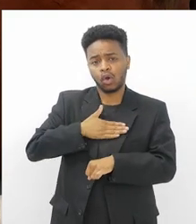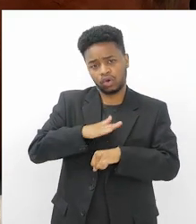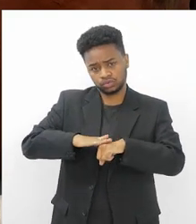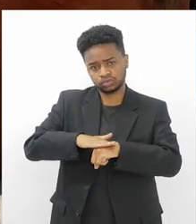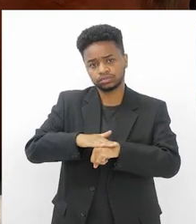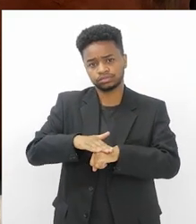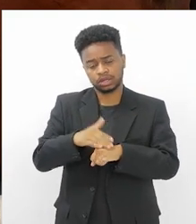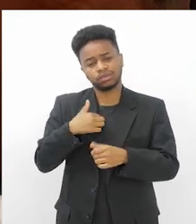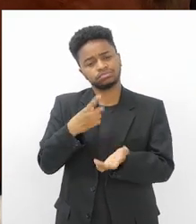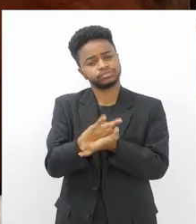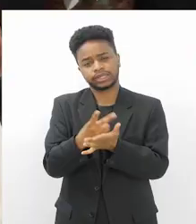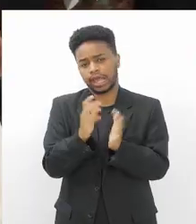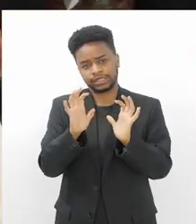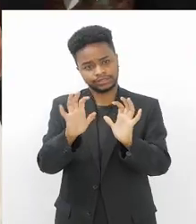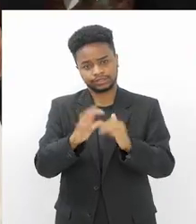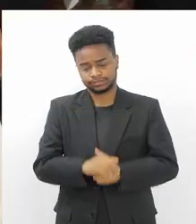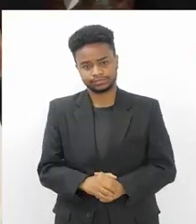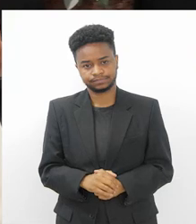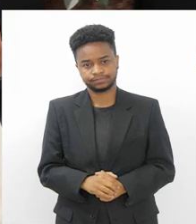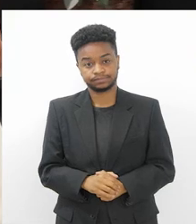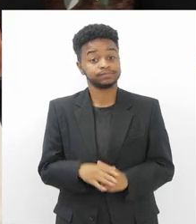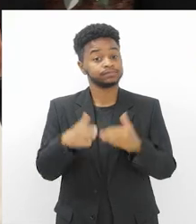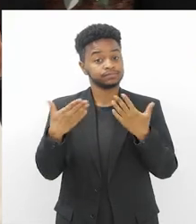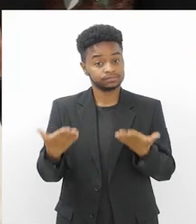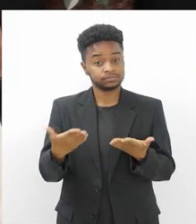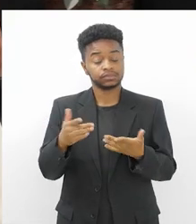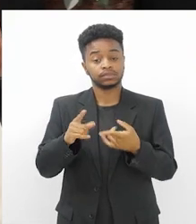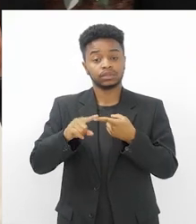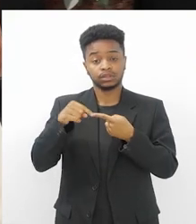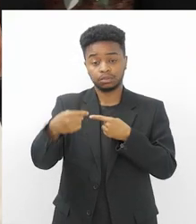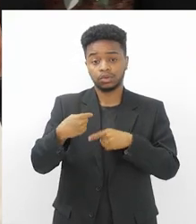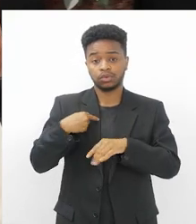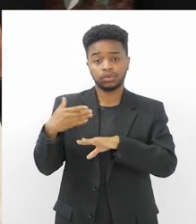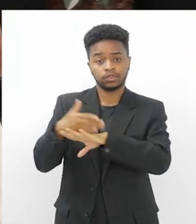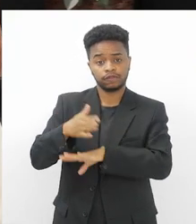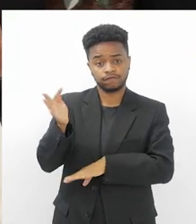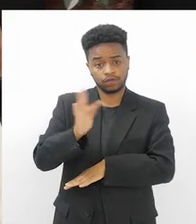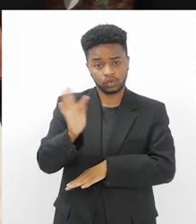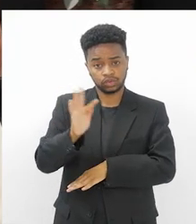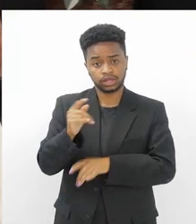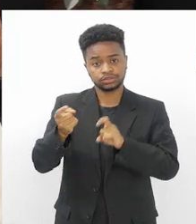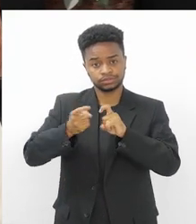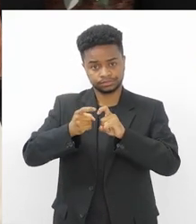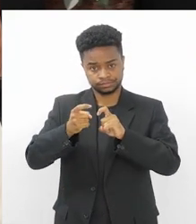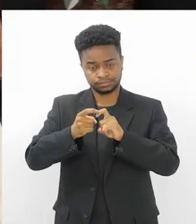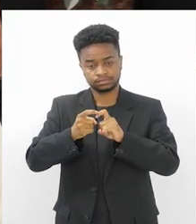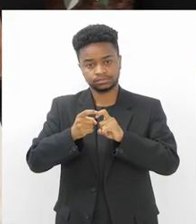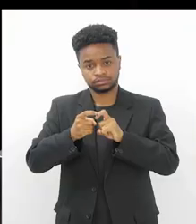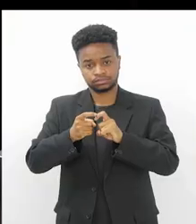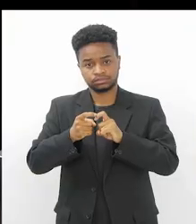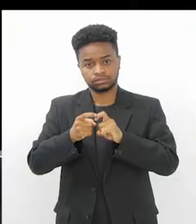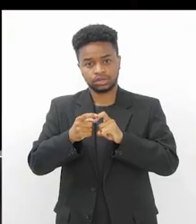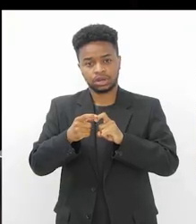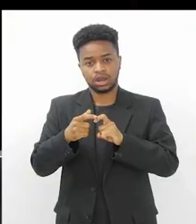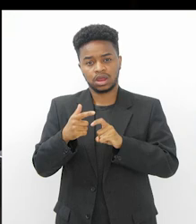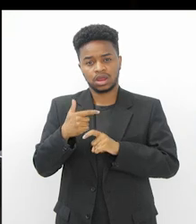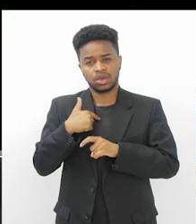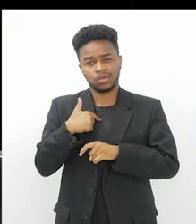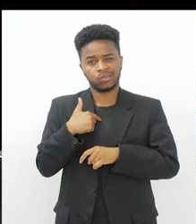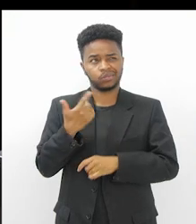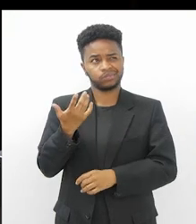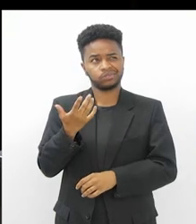pessoas, eu adoro conversar, sabe? Eu sempre fui assim. E aí, eu, quando estava na faculdade de